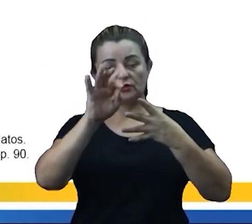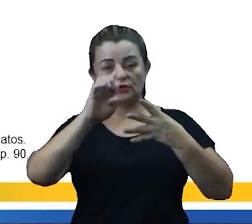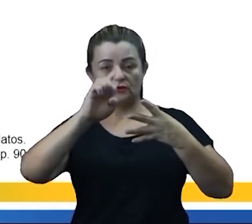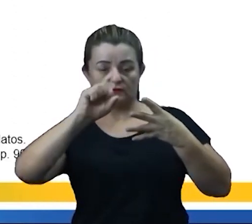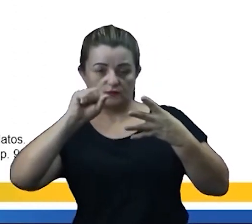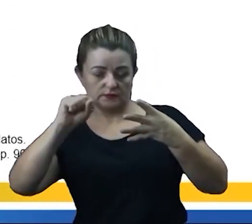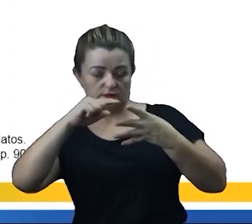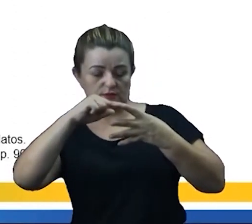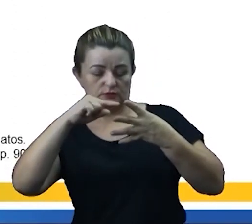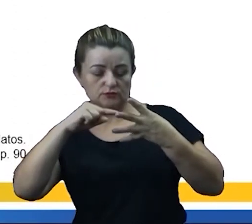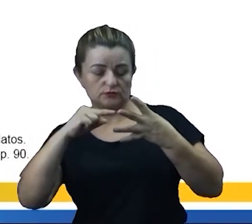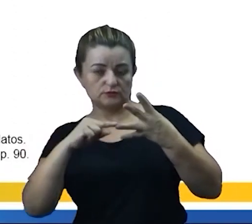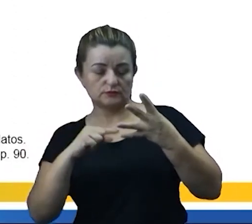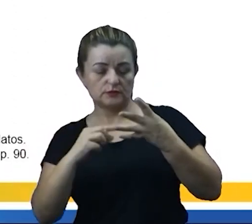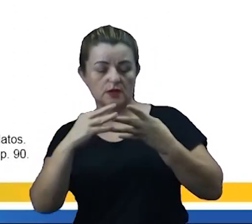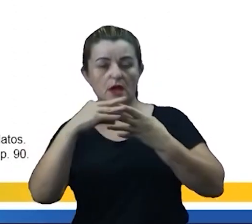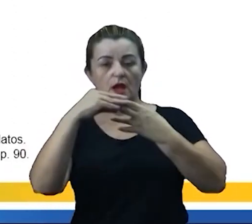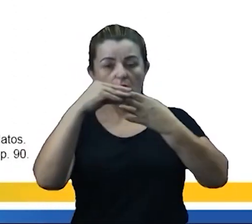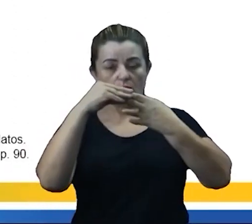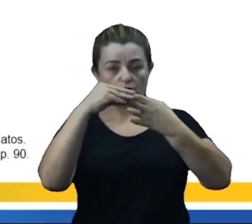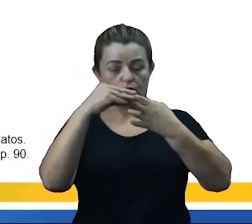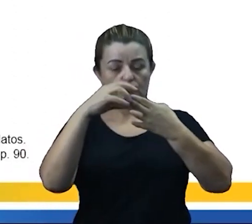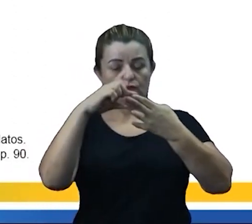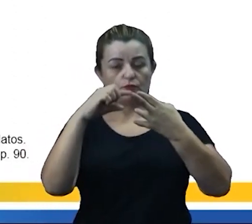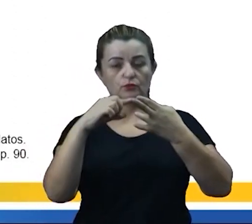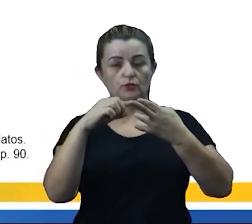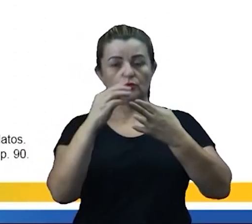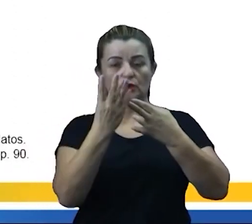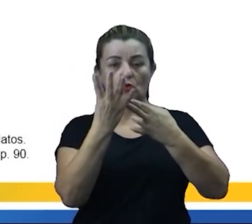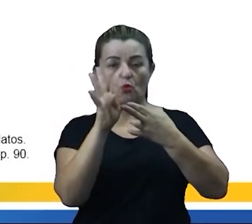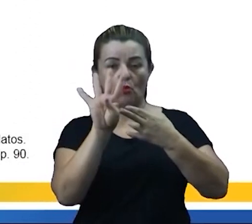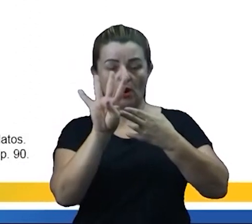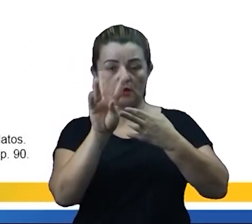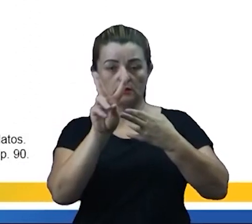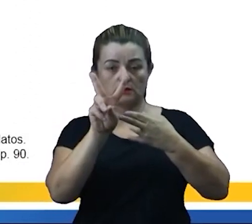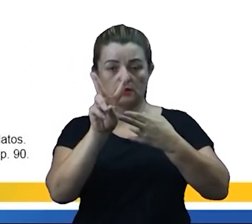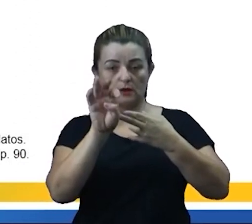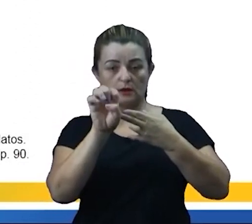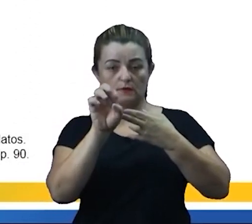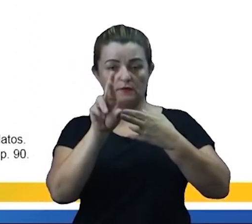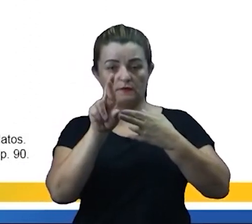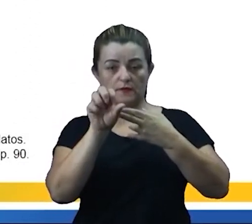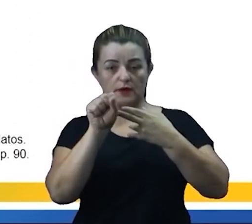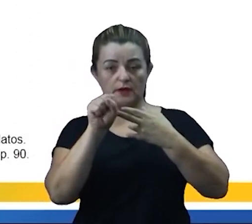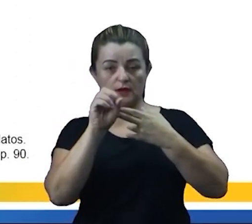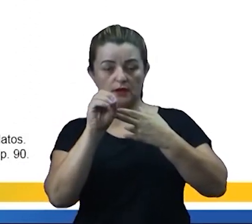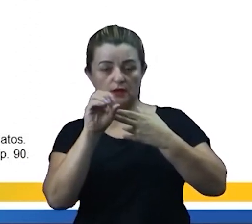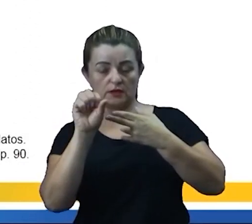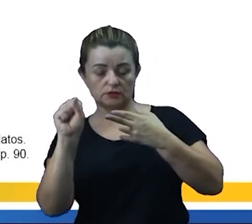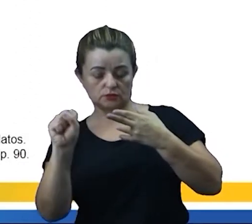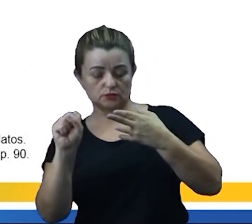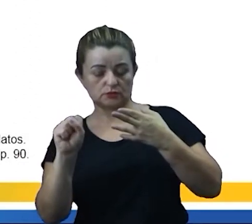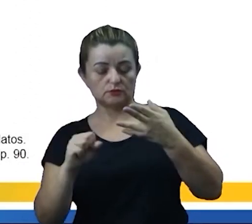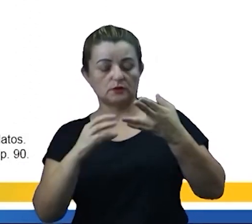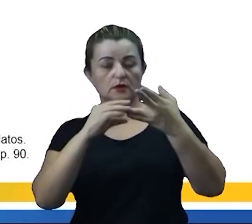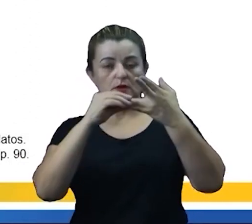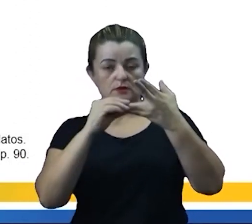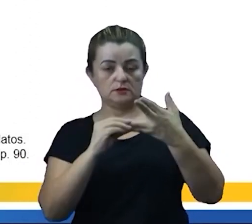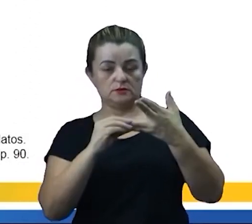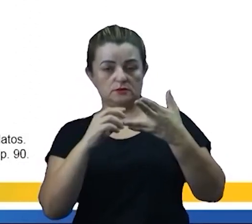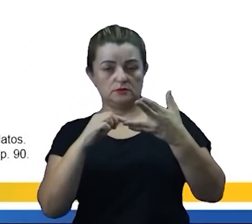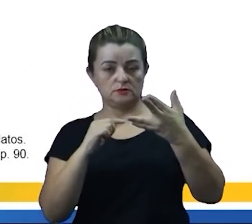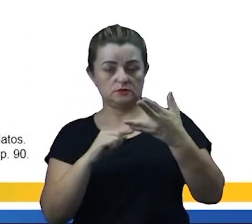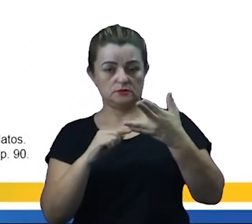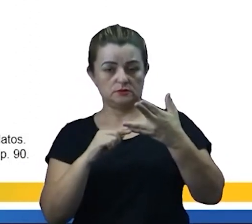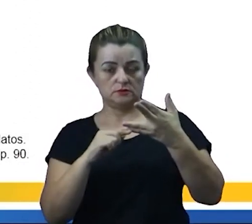4 estrofes. As 2 primeiras com 4 versos. Então eu tenho quartetos. E as 2 segundas